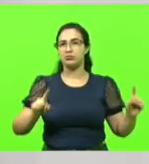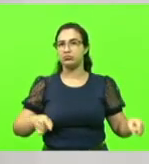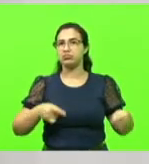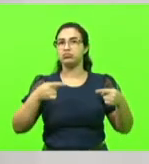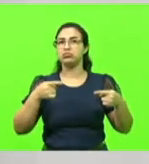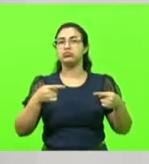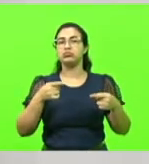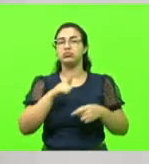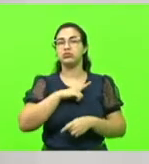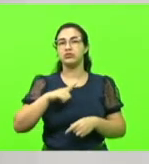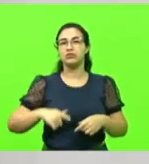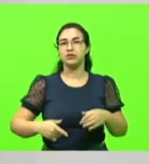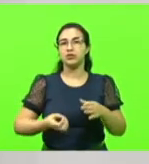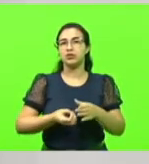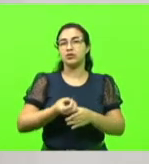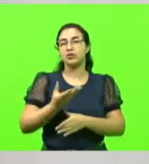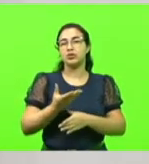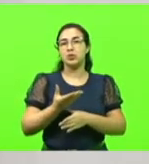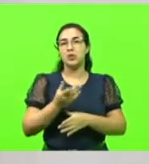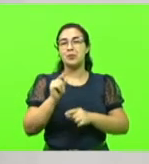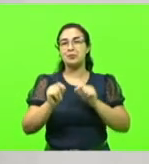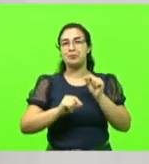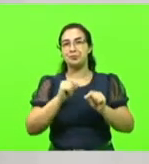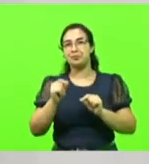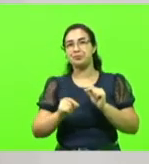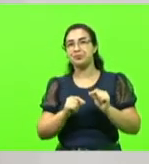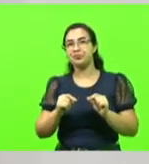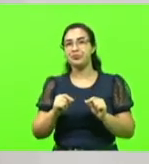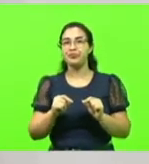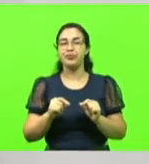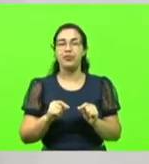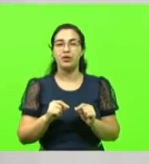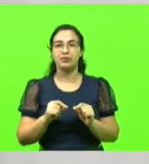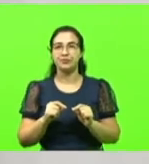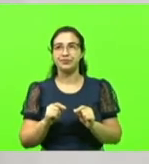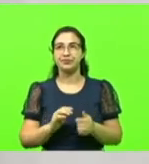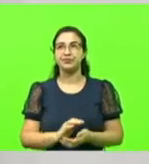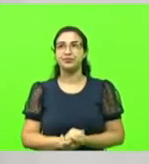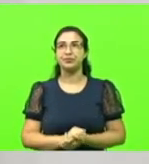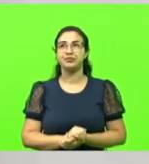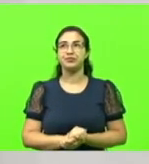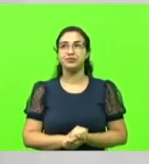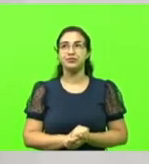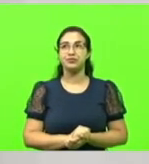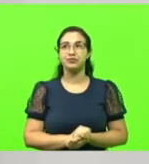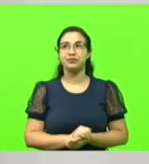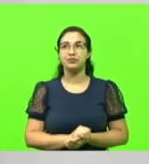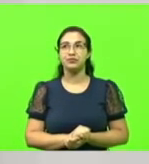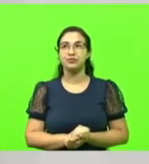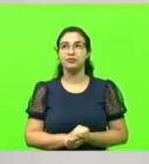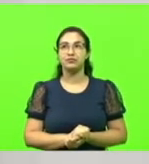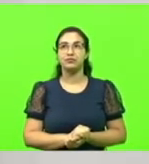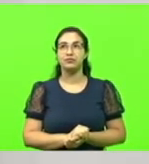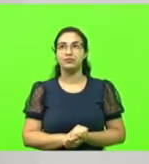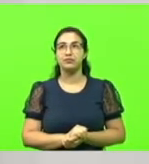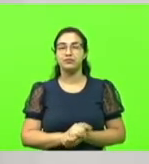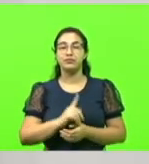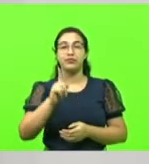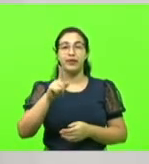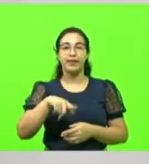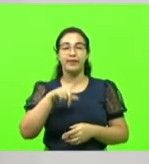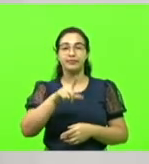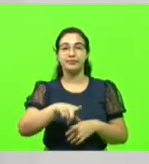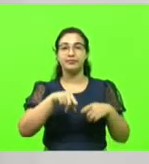criar uma excrescência, mas põe excrescência nisso, né, que foi a eleição